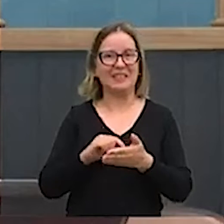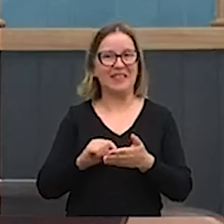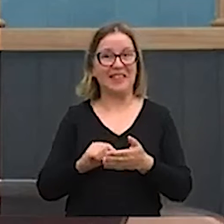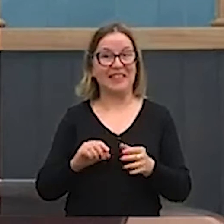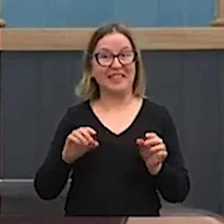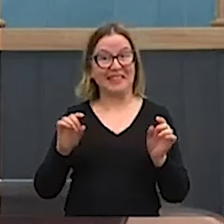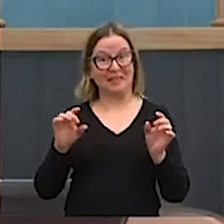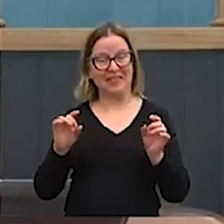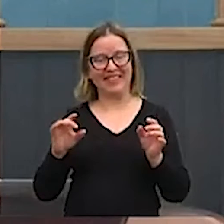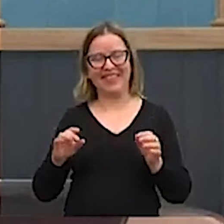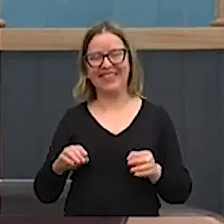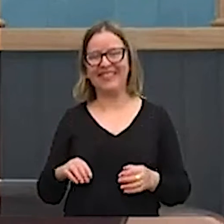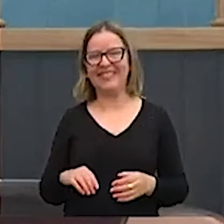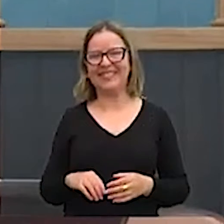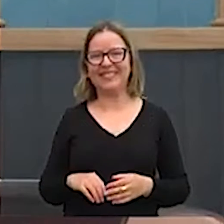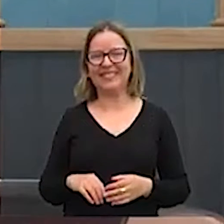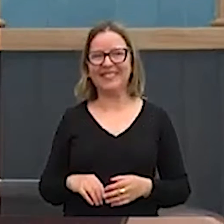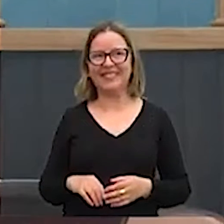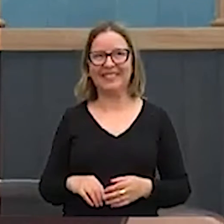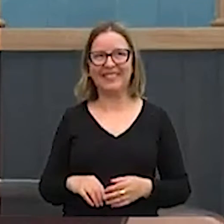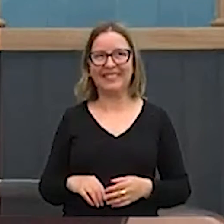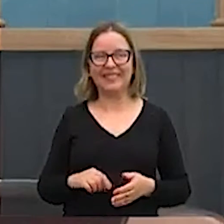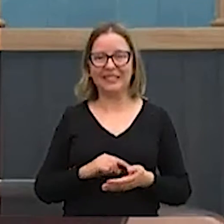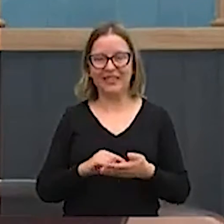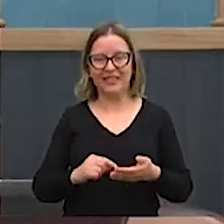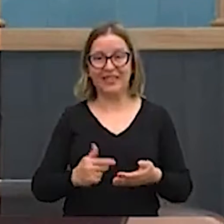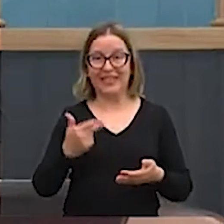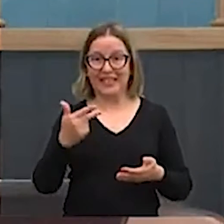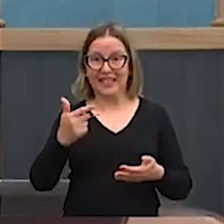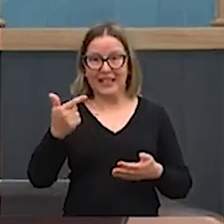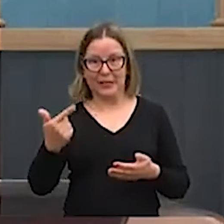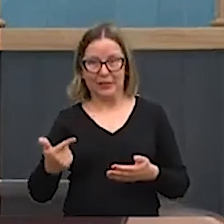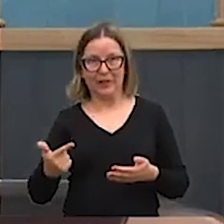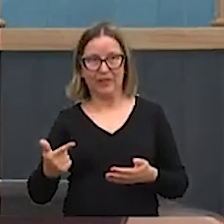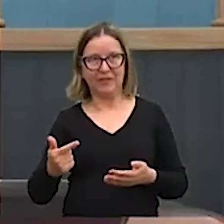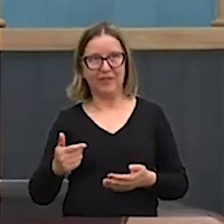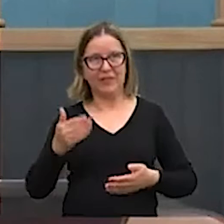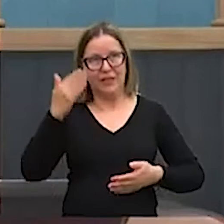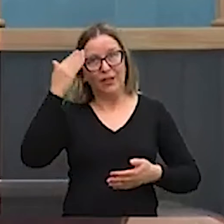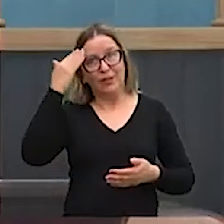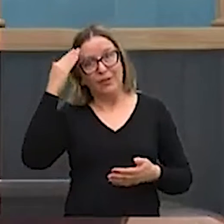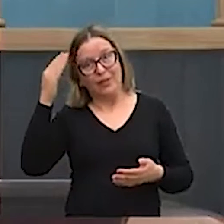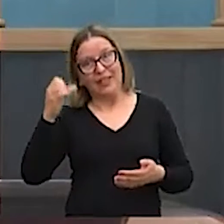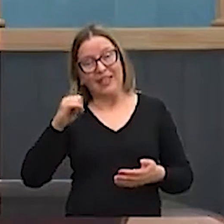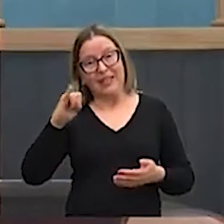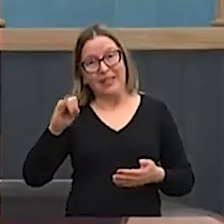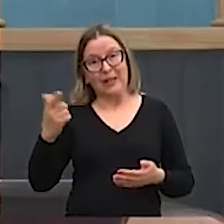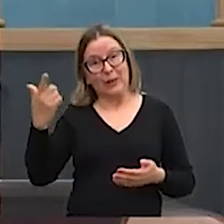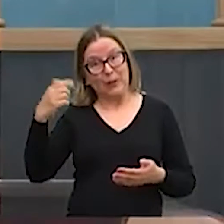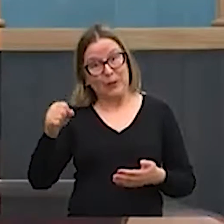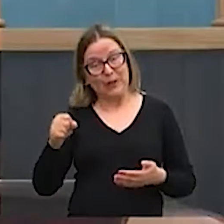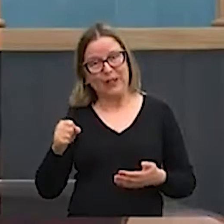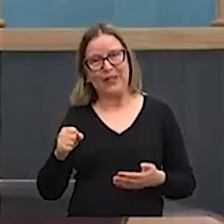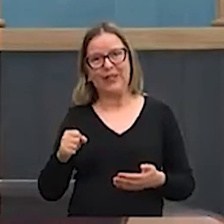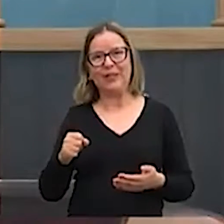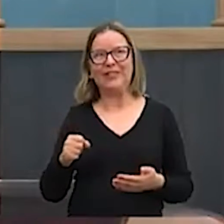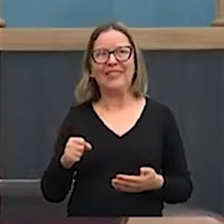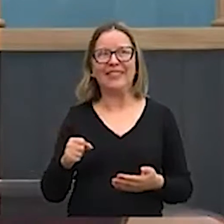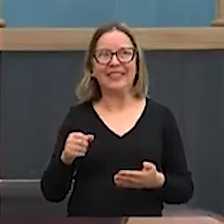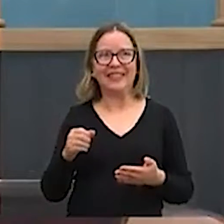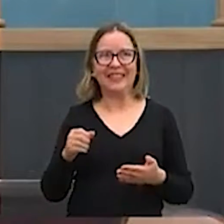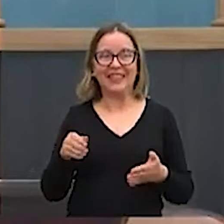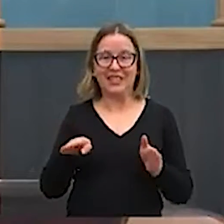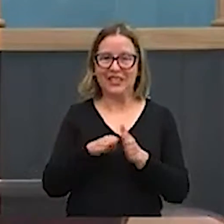especial. Versículo 32. Eu não sei se eu vou conseguir chegar até o 36, mas uma coisa é certa. Nesse